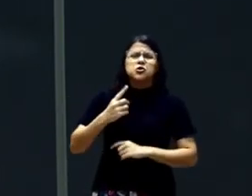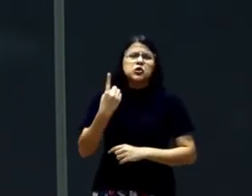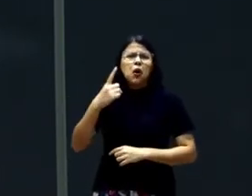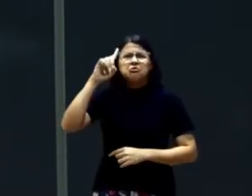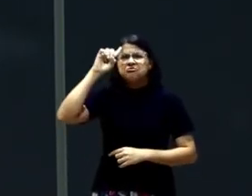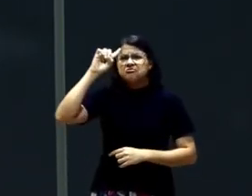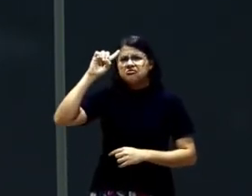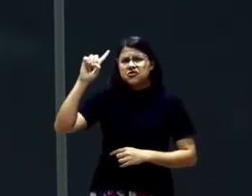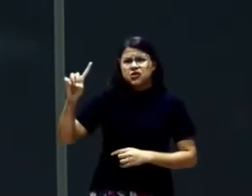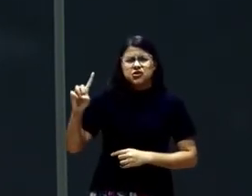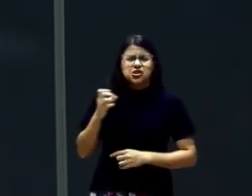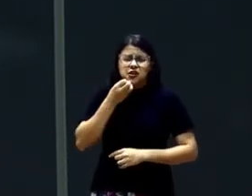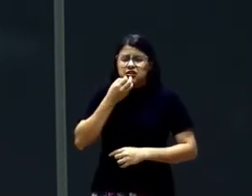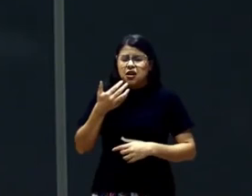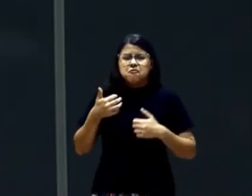e isso quando não tem